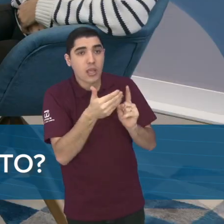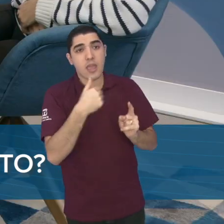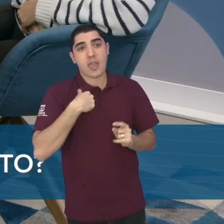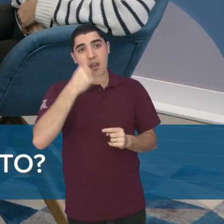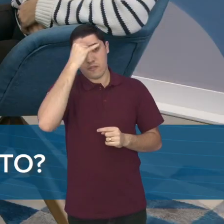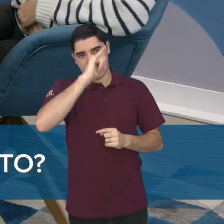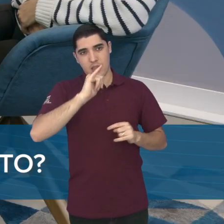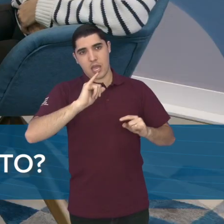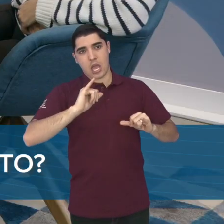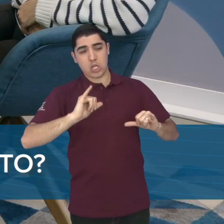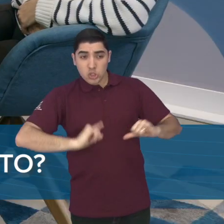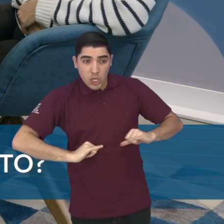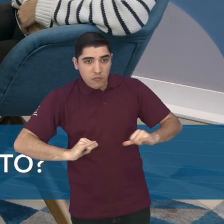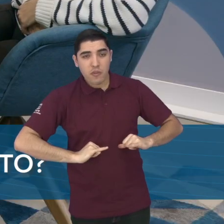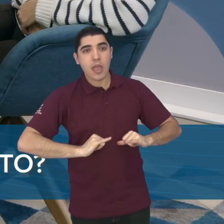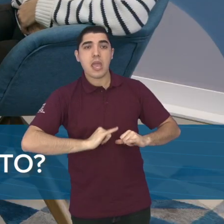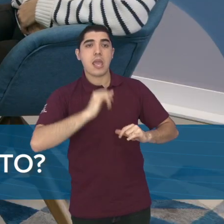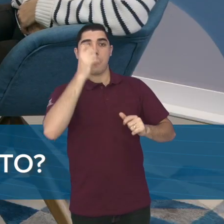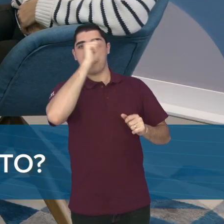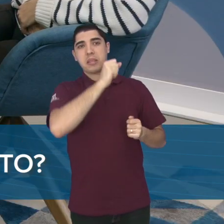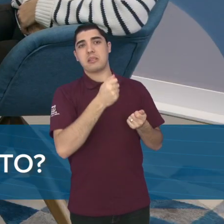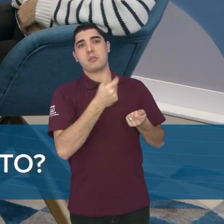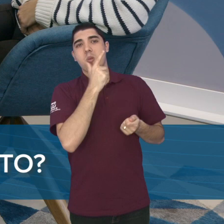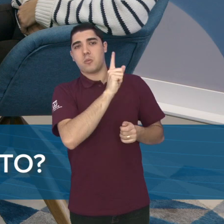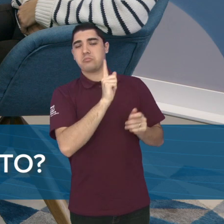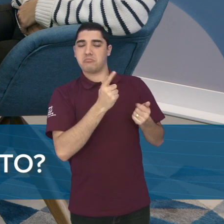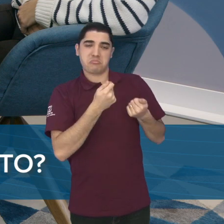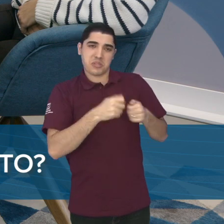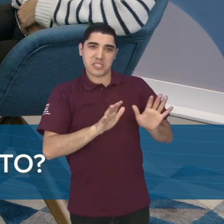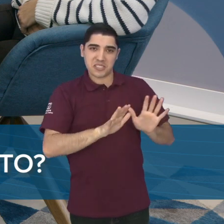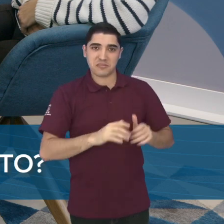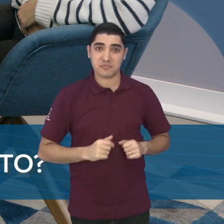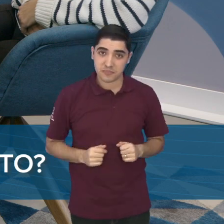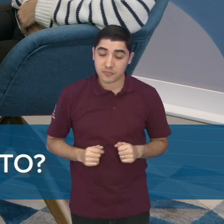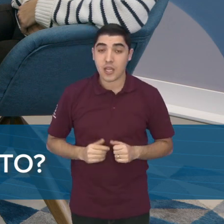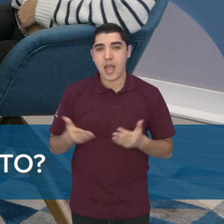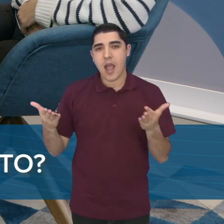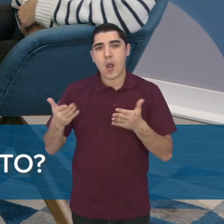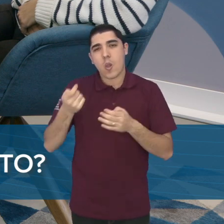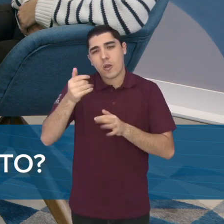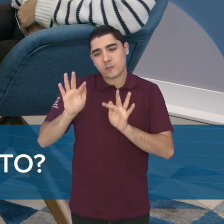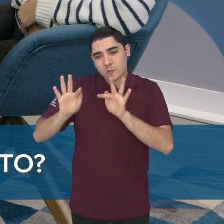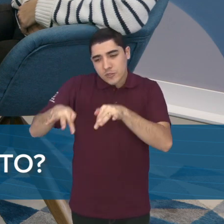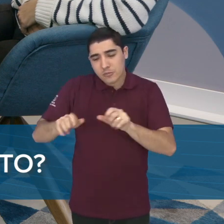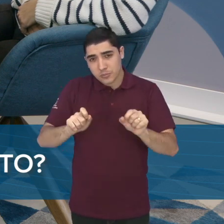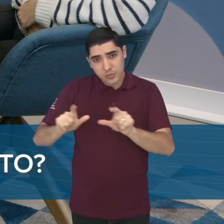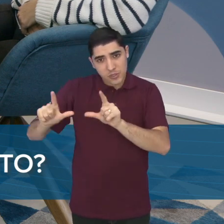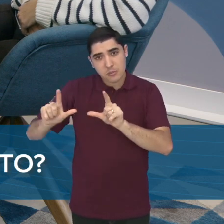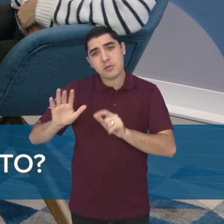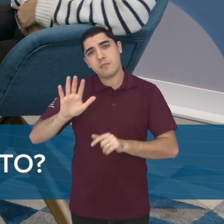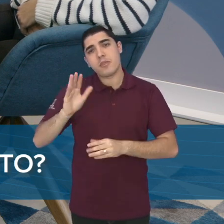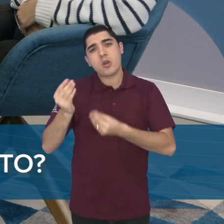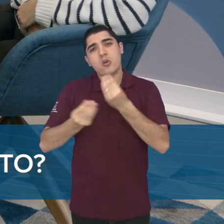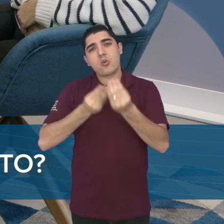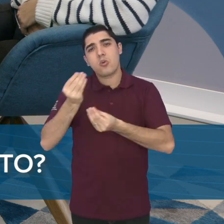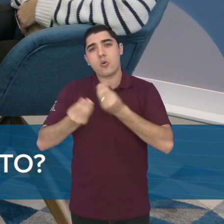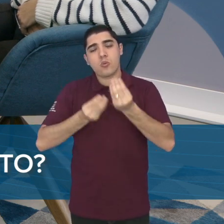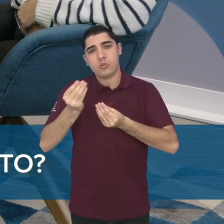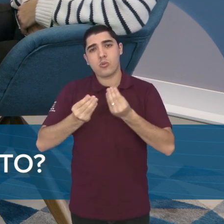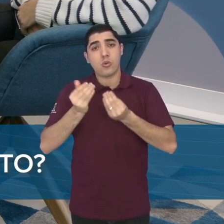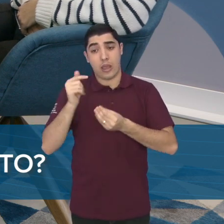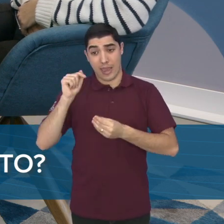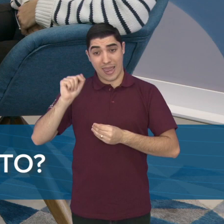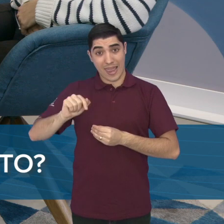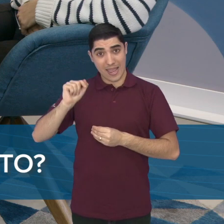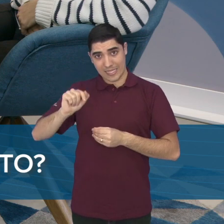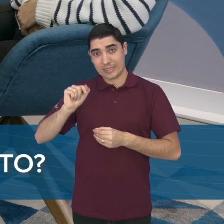aprender, né? E a gente está chegando nos momentos finais do programa. Como, então, tratar